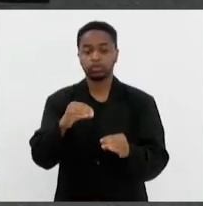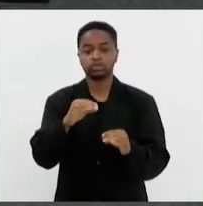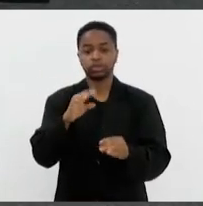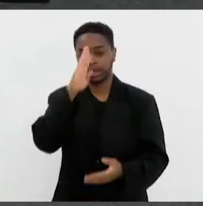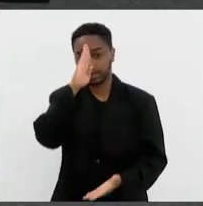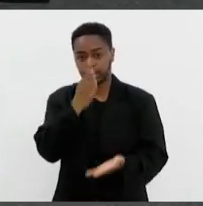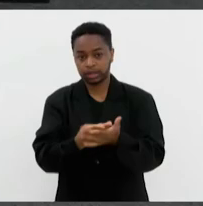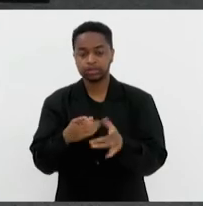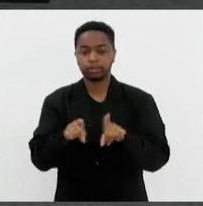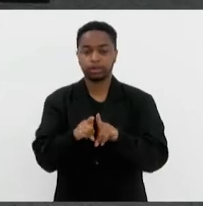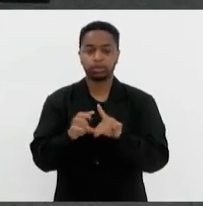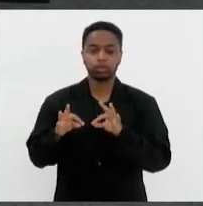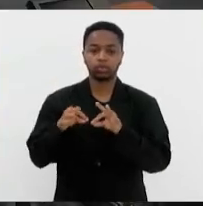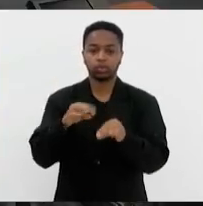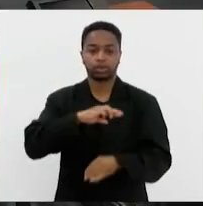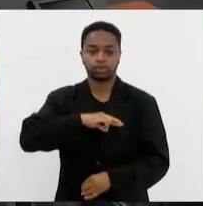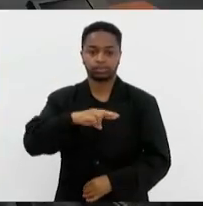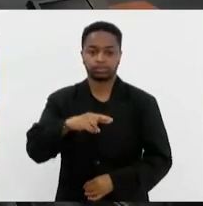crenças e religiões.